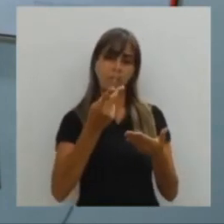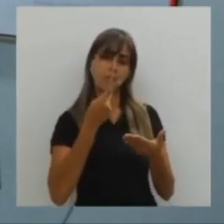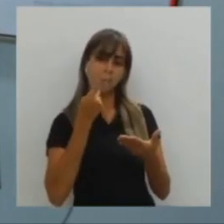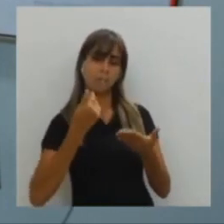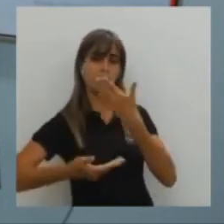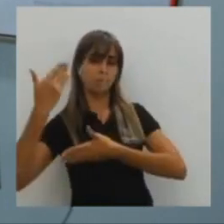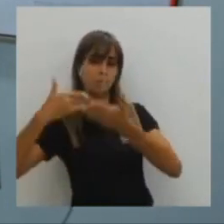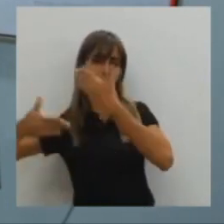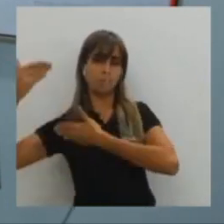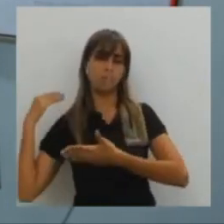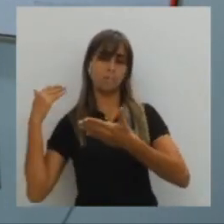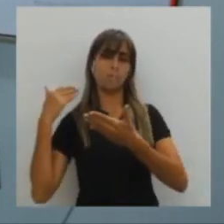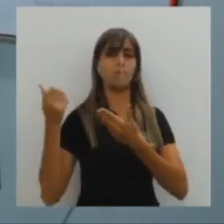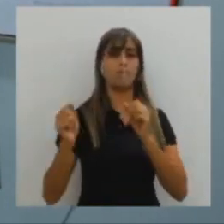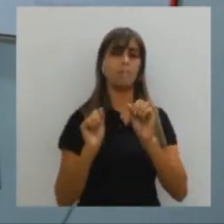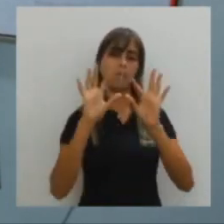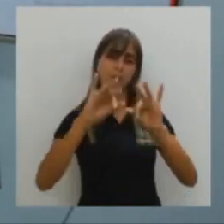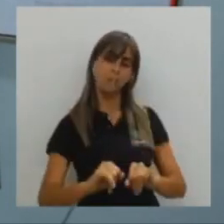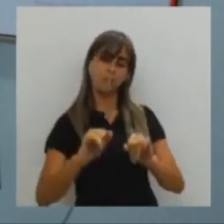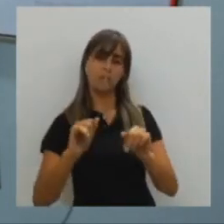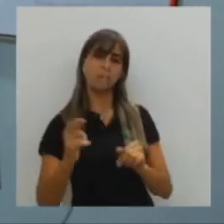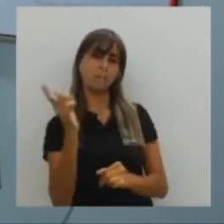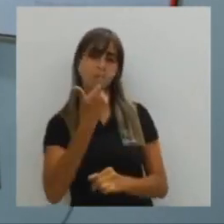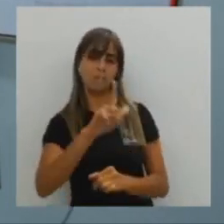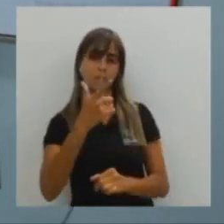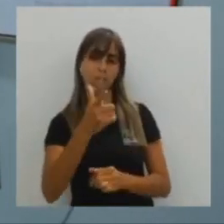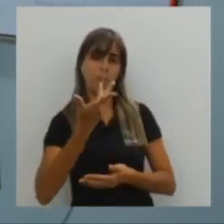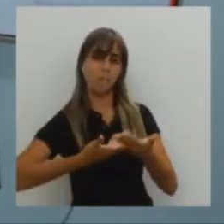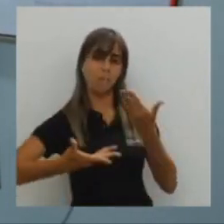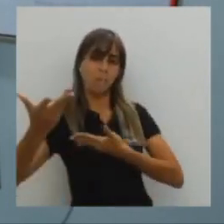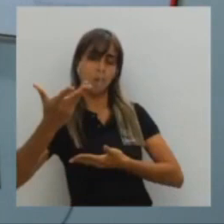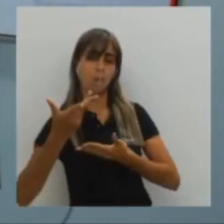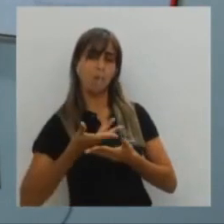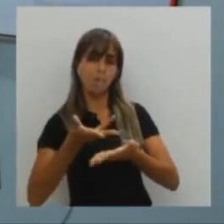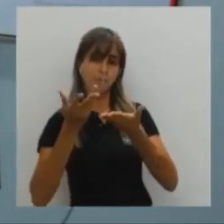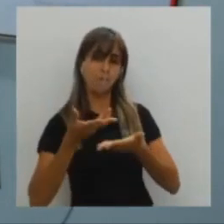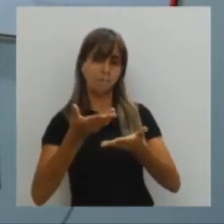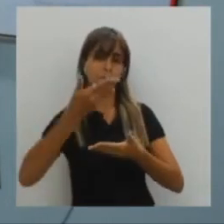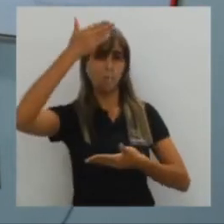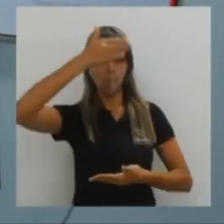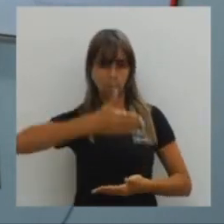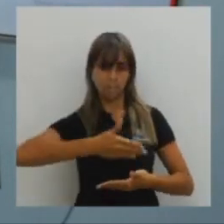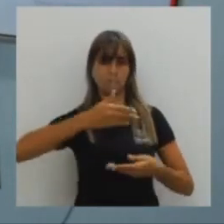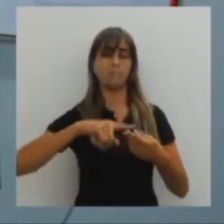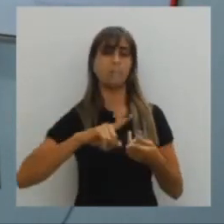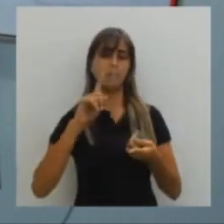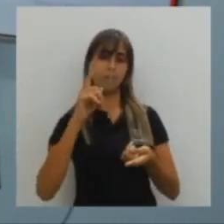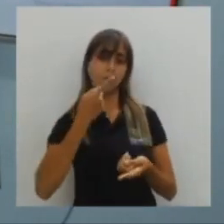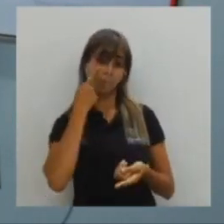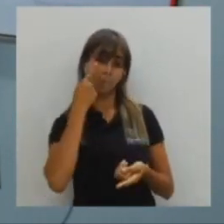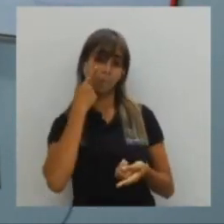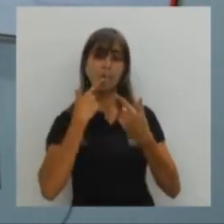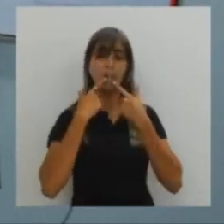no passado e essa ação ela foi finalizada. Ela não tem mais nenhuma influência com o meu tempo presente. E aí a gente viu também que